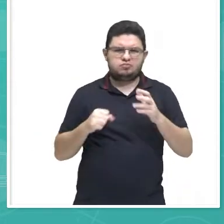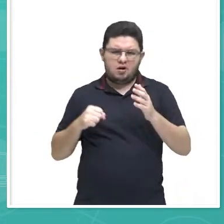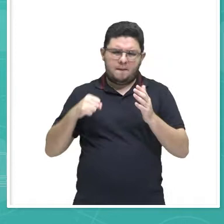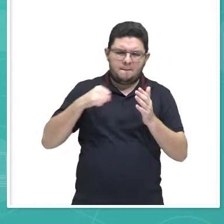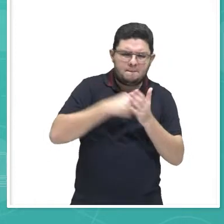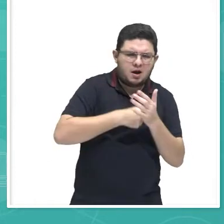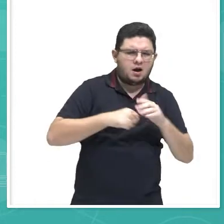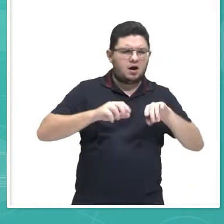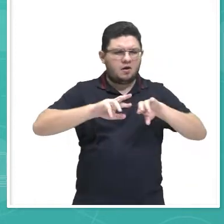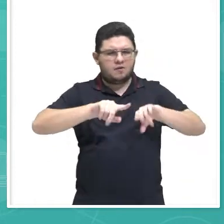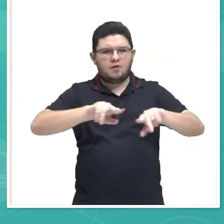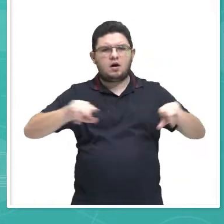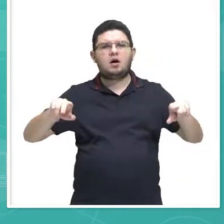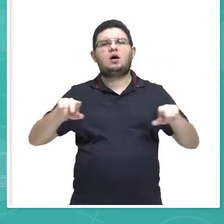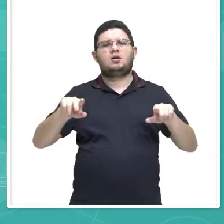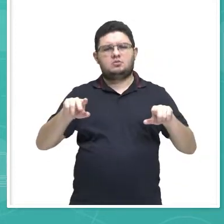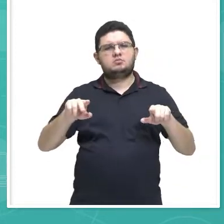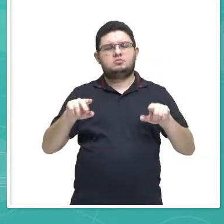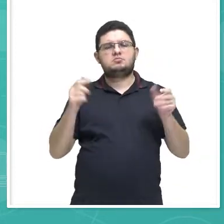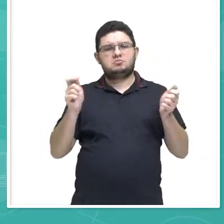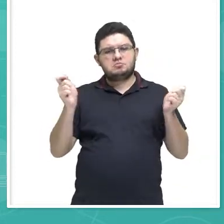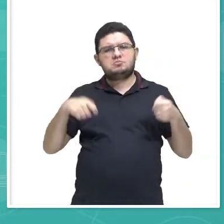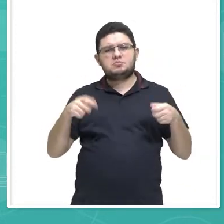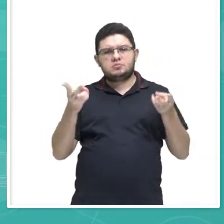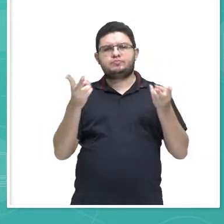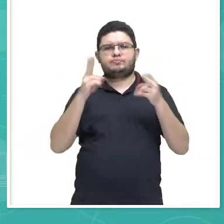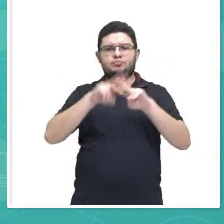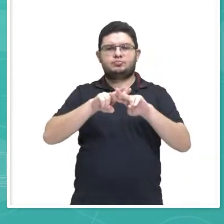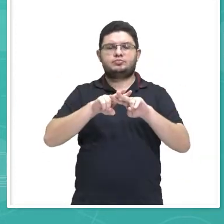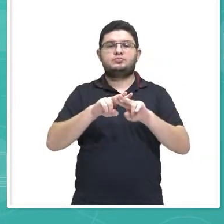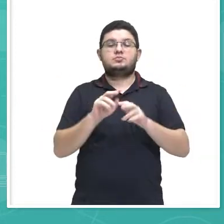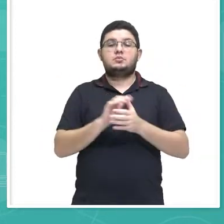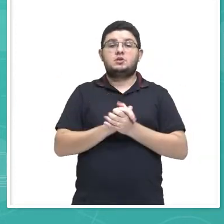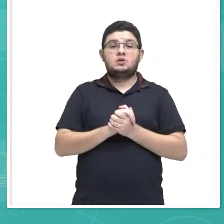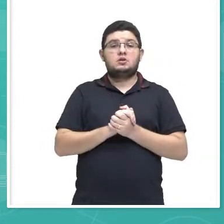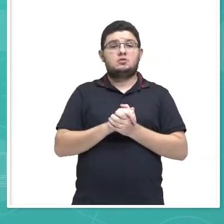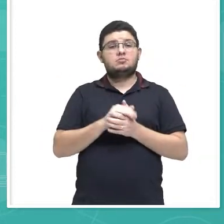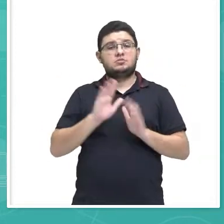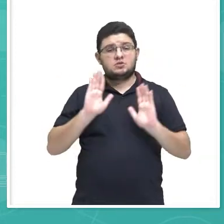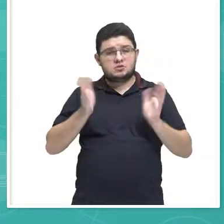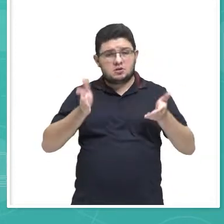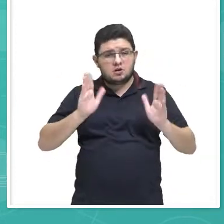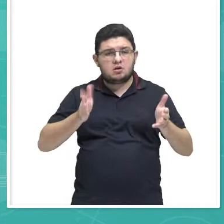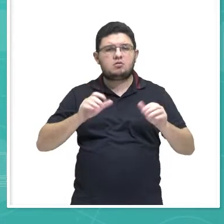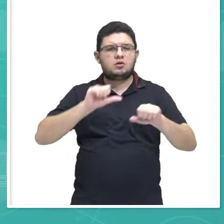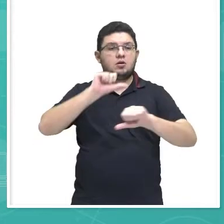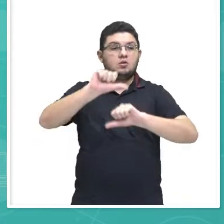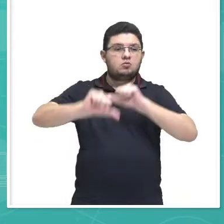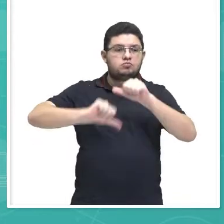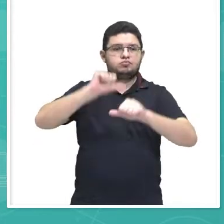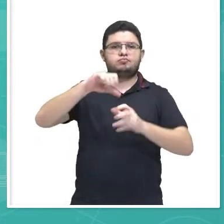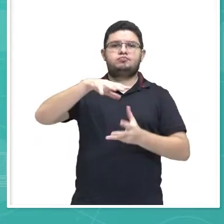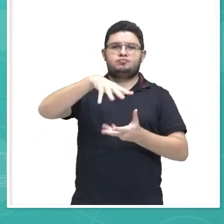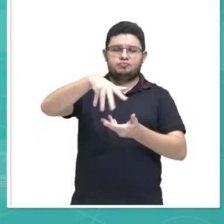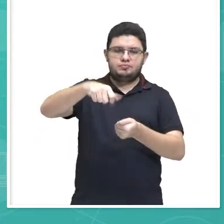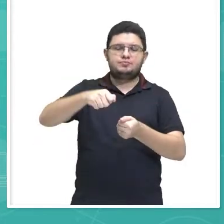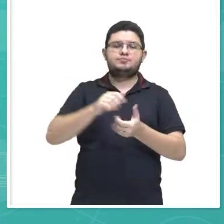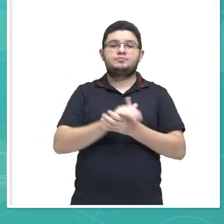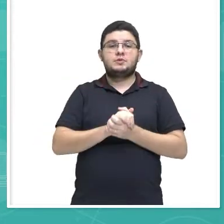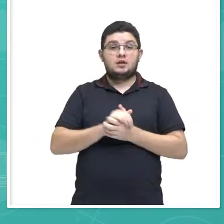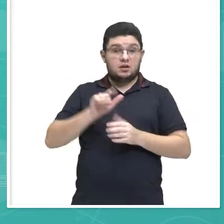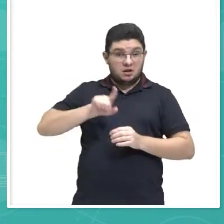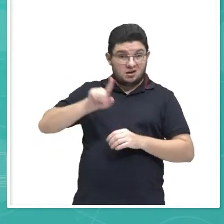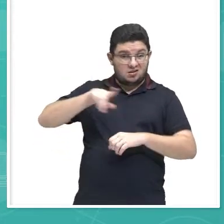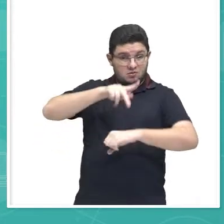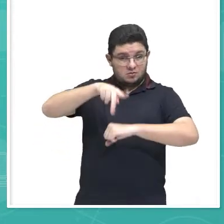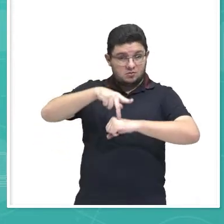corporais, começou a criminalizar isso, então já era uma mudança muito grande. E aí a sociedade japonesa